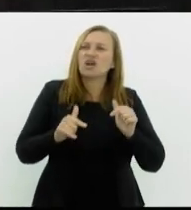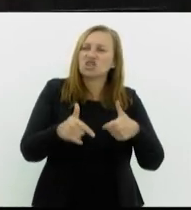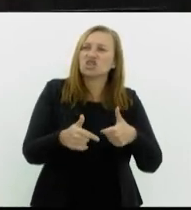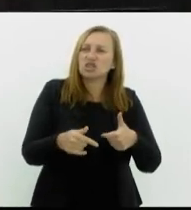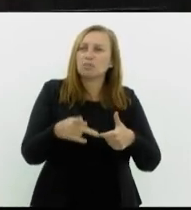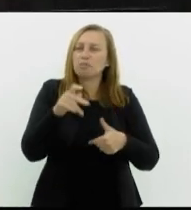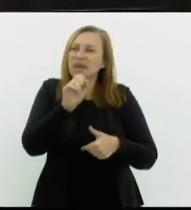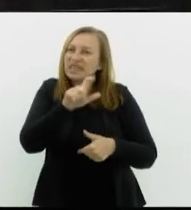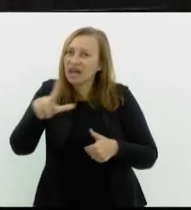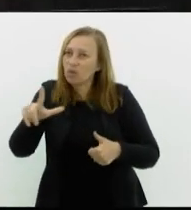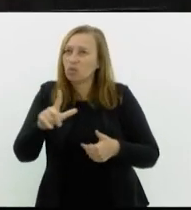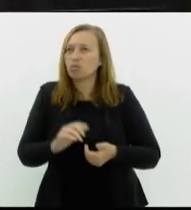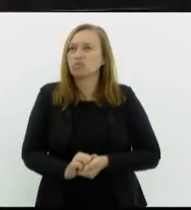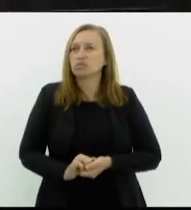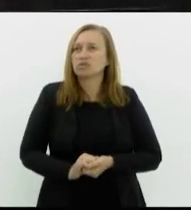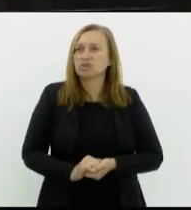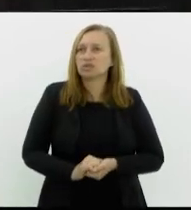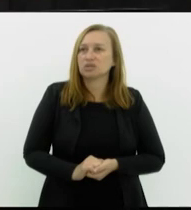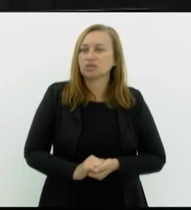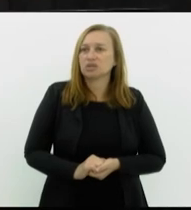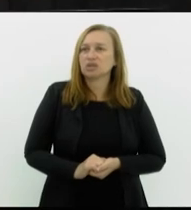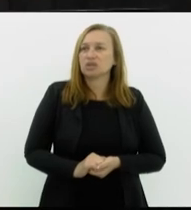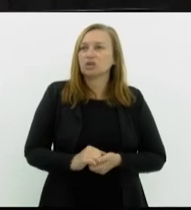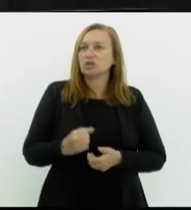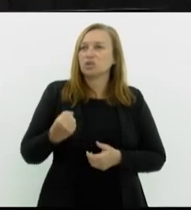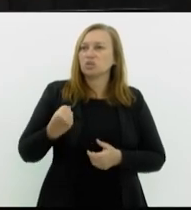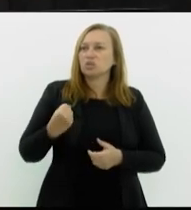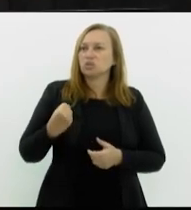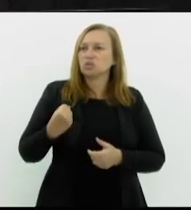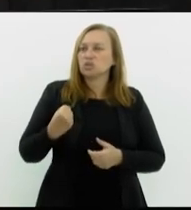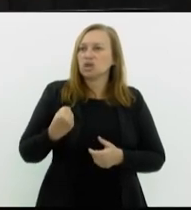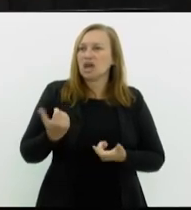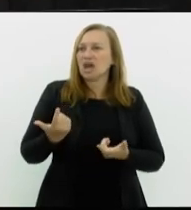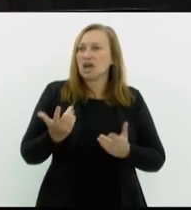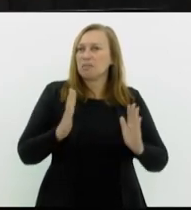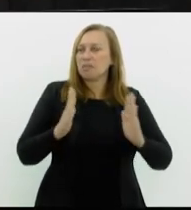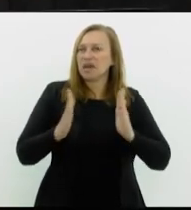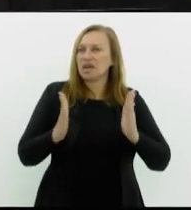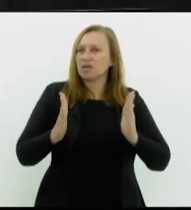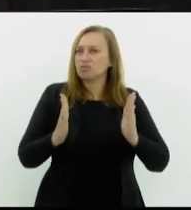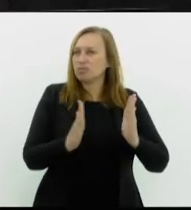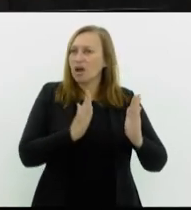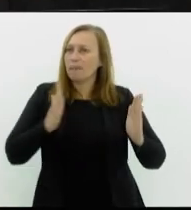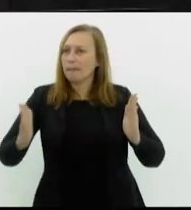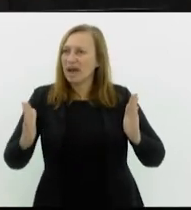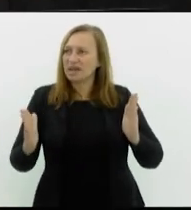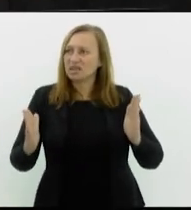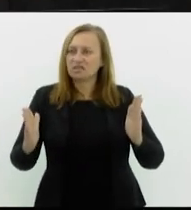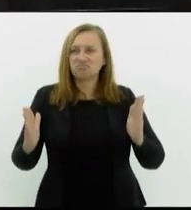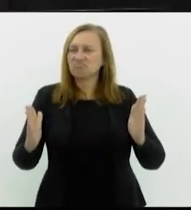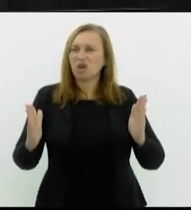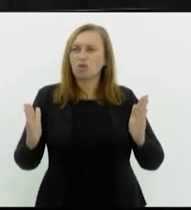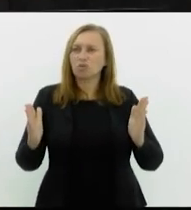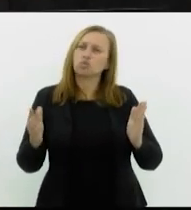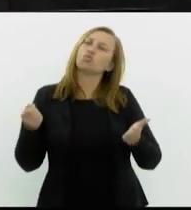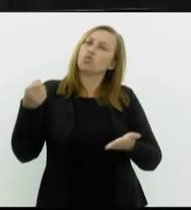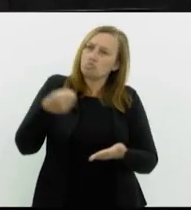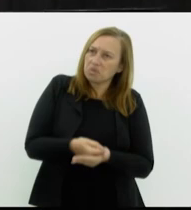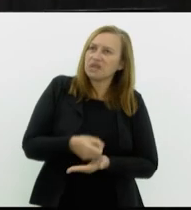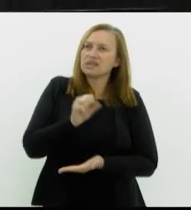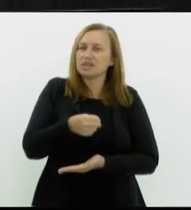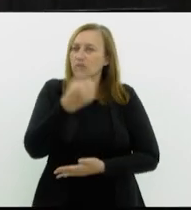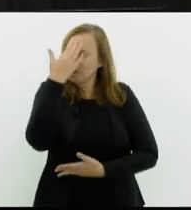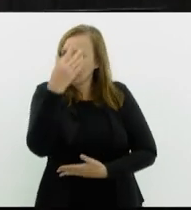fixamos na execução penal. Tem que aumentar a pena. Não tem que aumentar, tem que cumprir a pena que existe. Então, muito obrigado pela tua